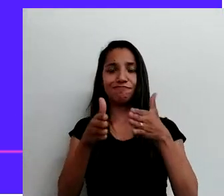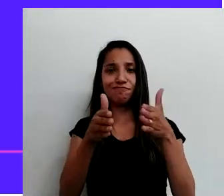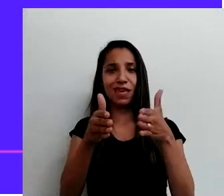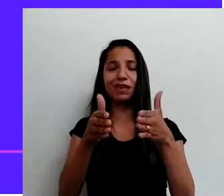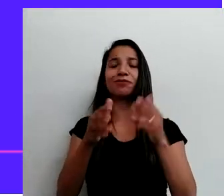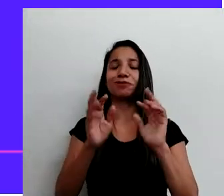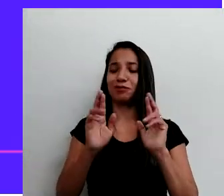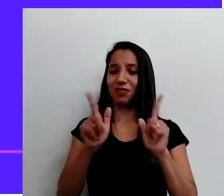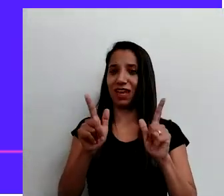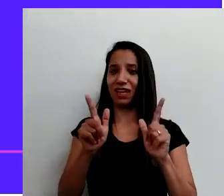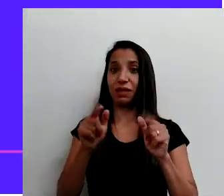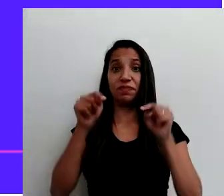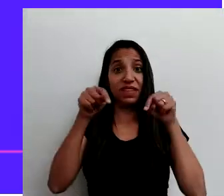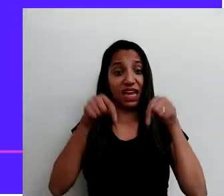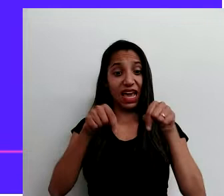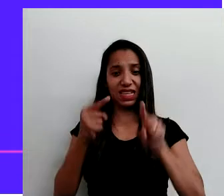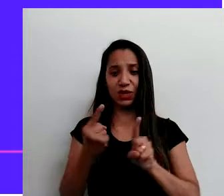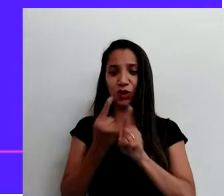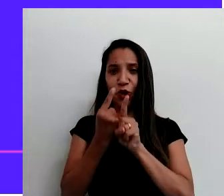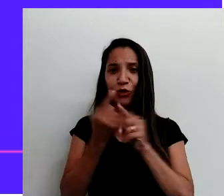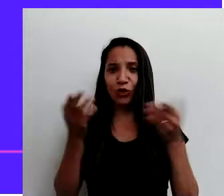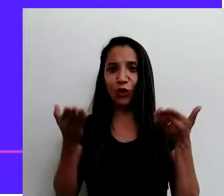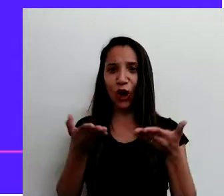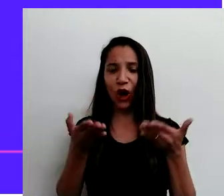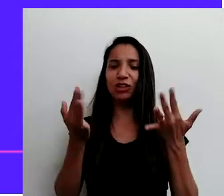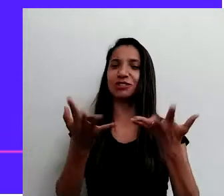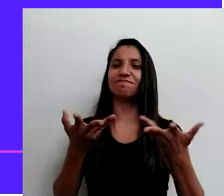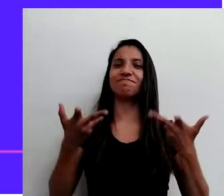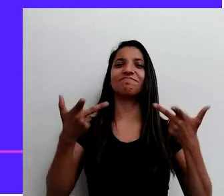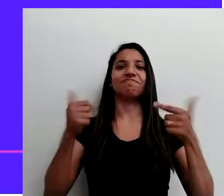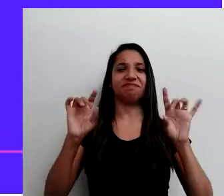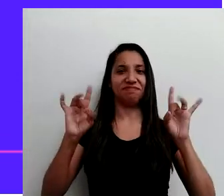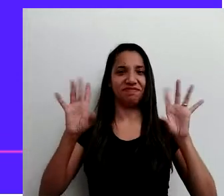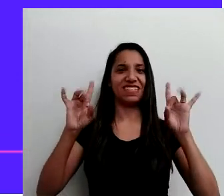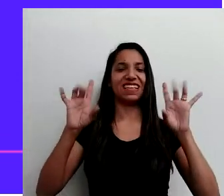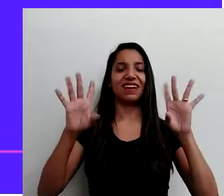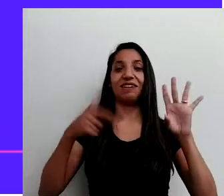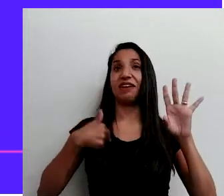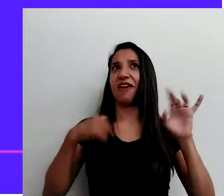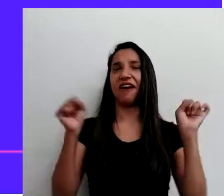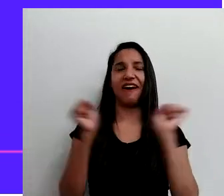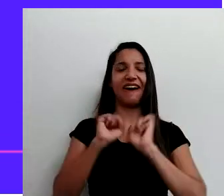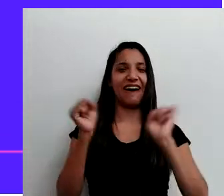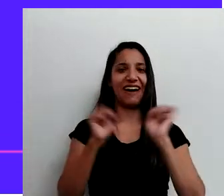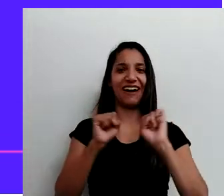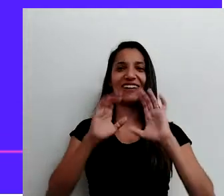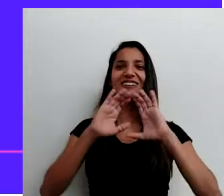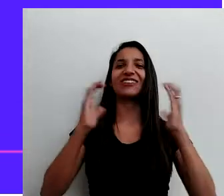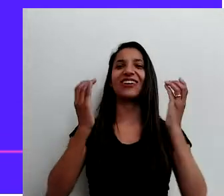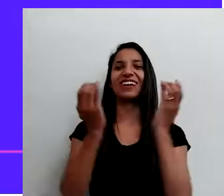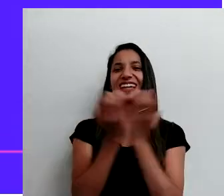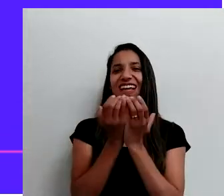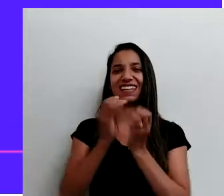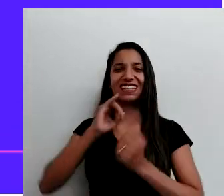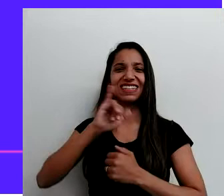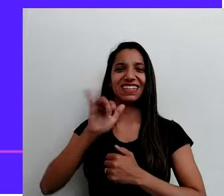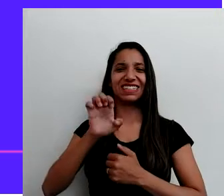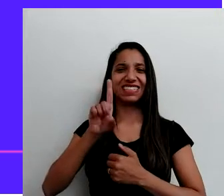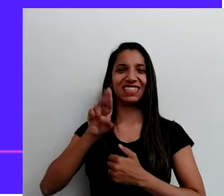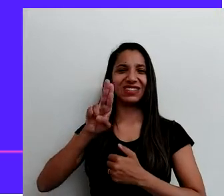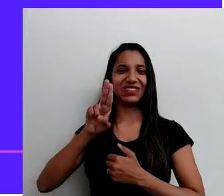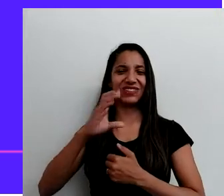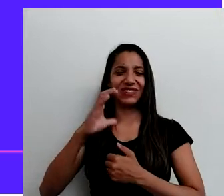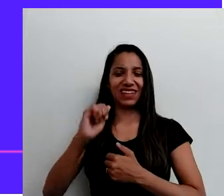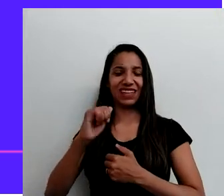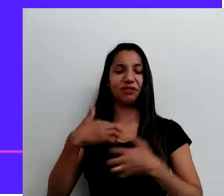aqui, sem dúvida, muito rico. O GEDUCA, sou fã do congresso, então a alegria está aqui, gente. Vamos lá. Respondendo essa pergunta do